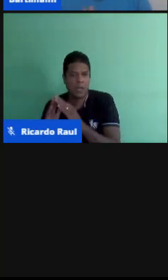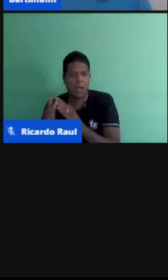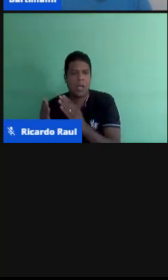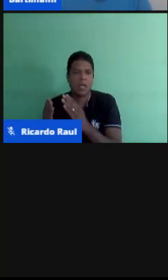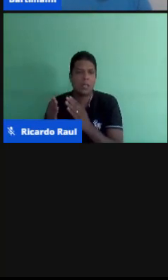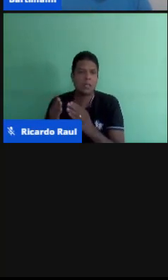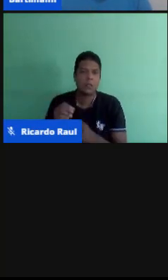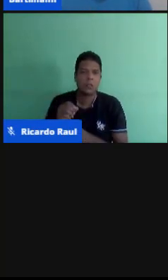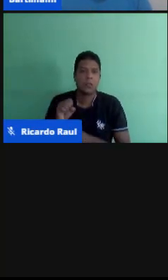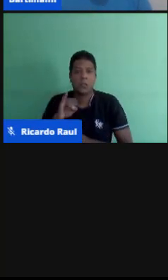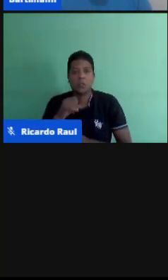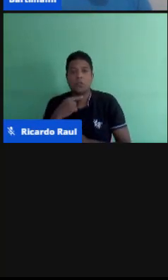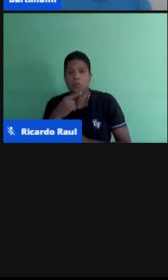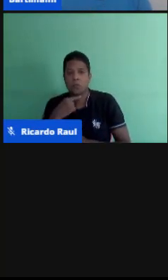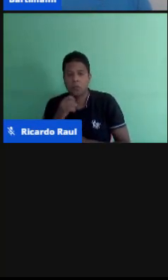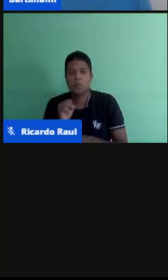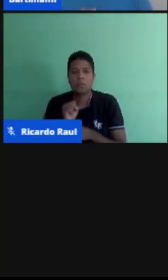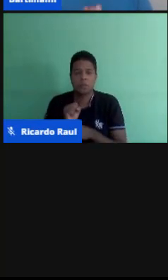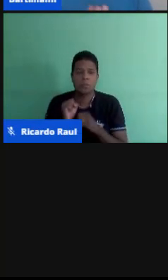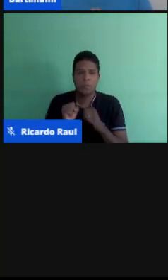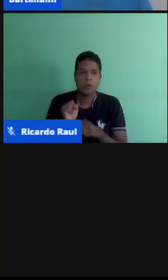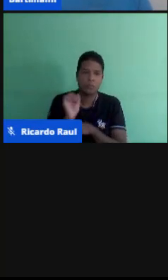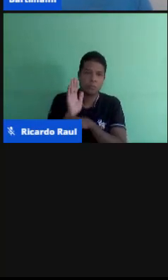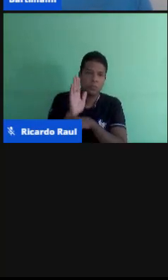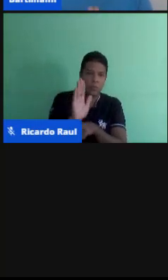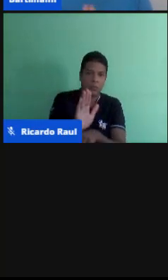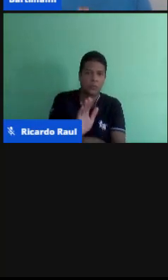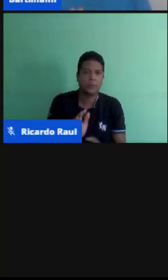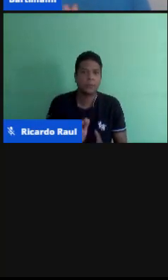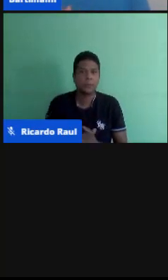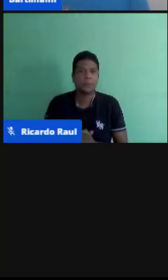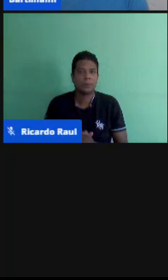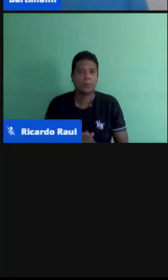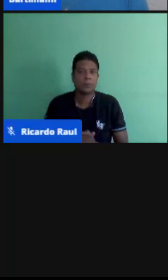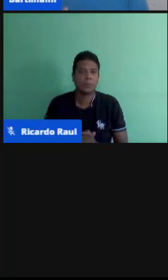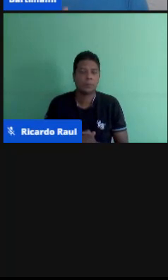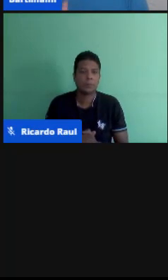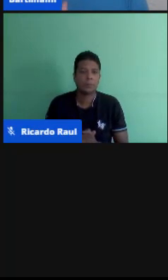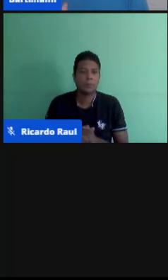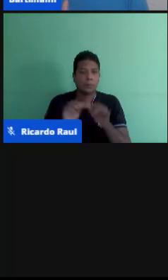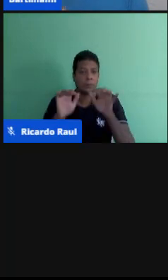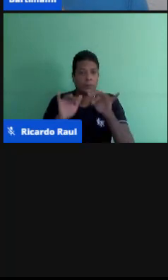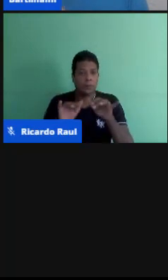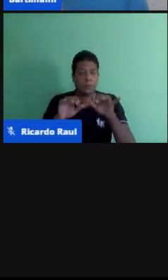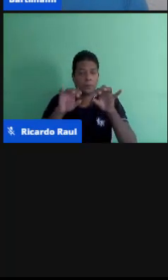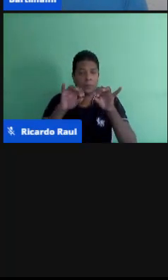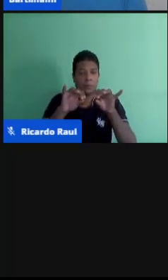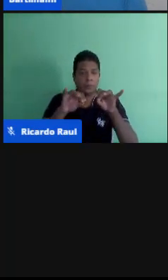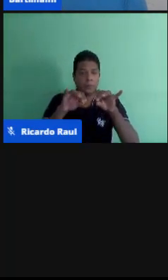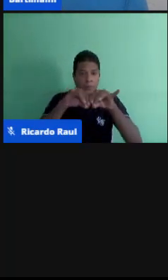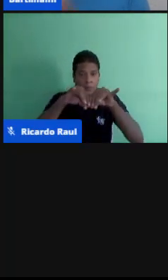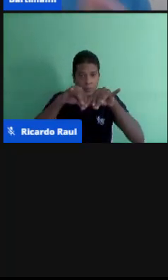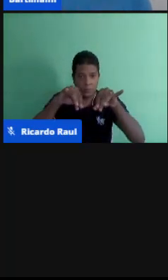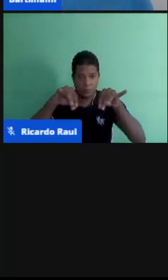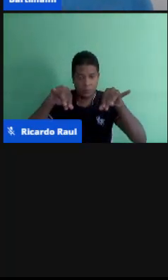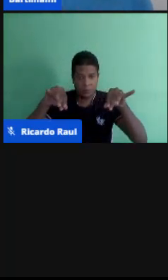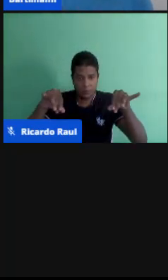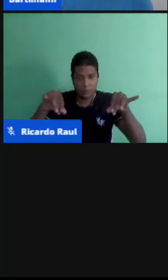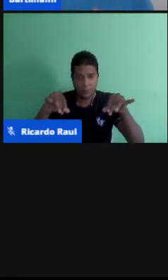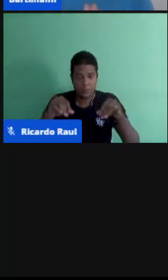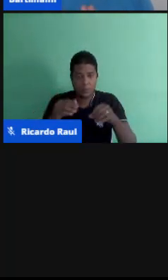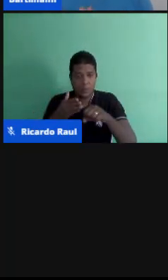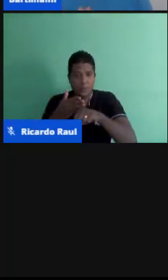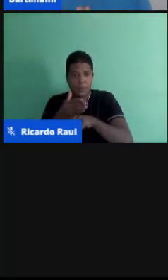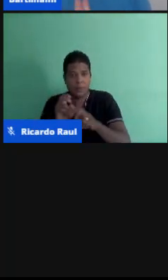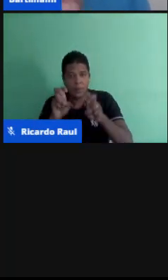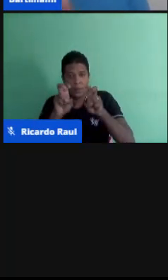tenham dúvida, estou aqui para ajudar no que for preciso. Com dados de uso das terras, em diversas escalas, ou seja, você vai acessar a